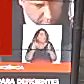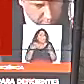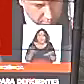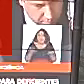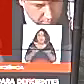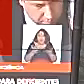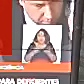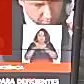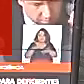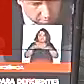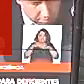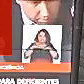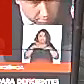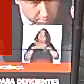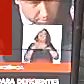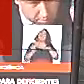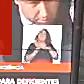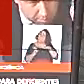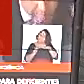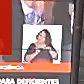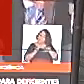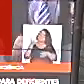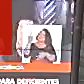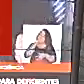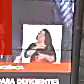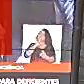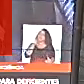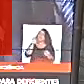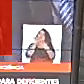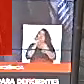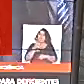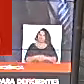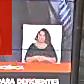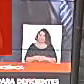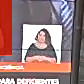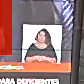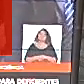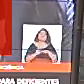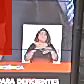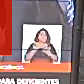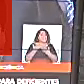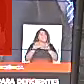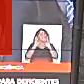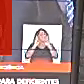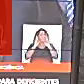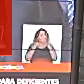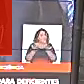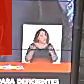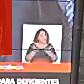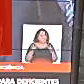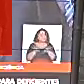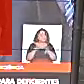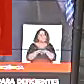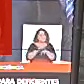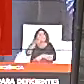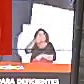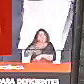nessa tarde, nós tivemos êxito na nossa pauta. E o que a gente espera hoje é que a gente saia